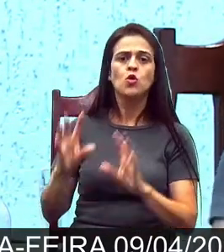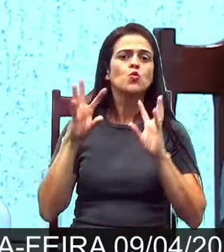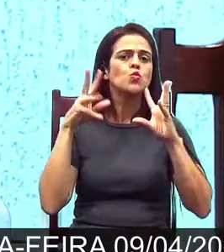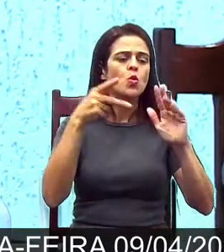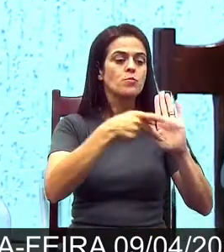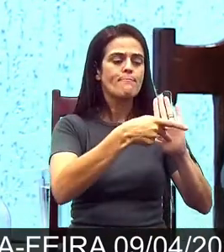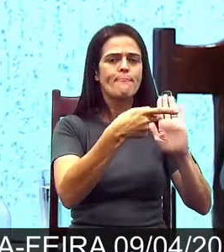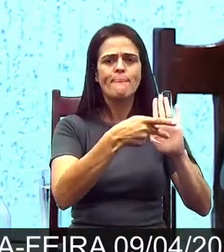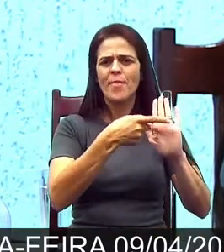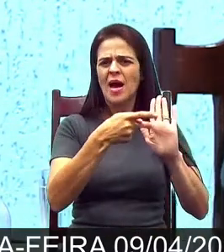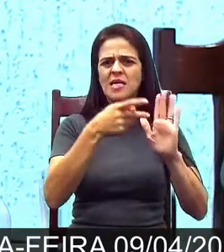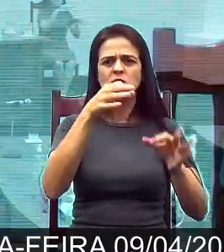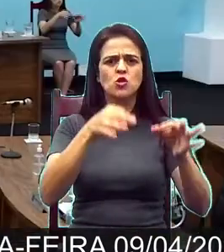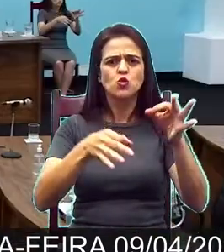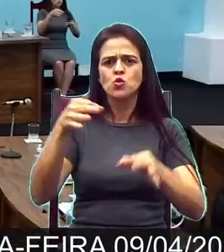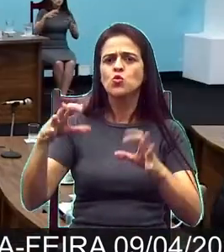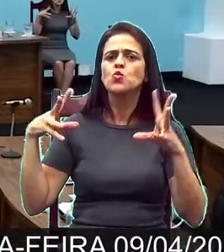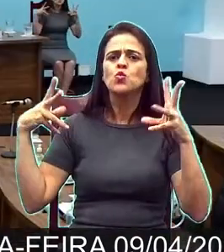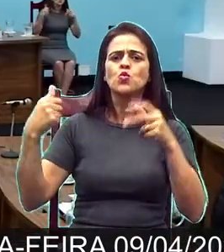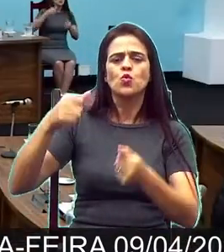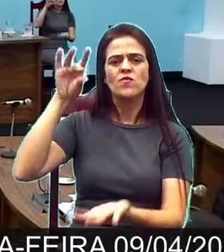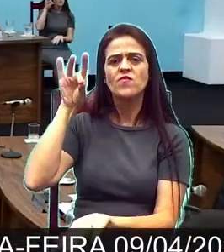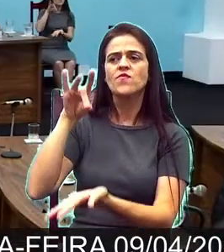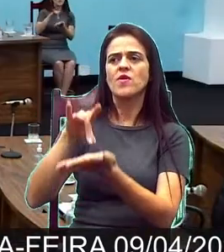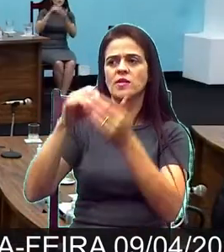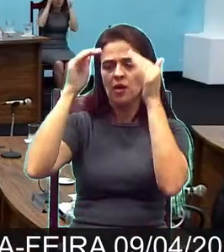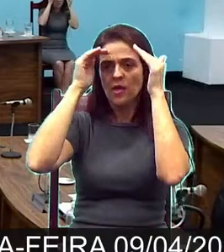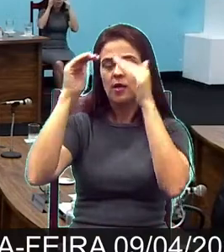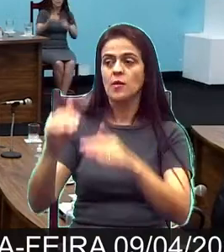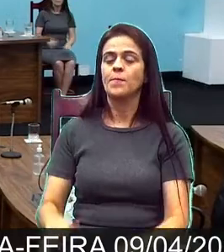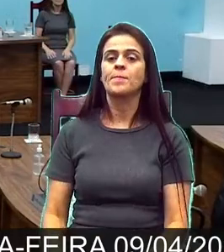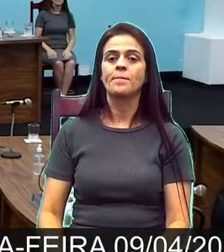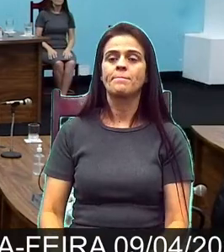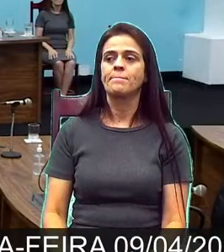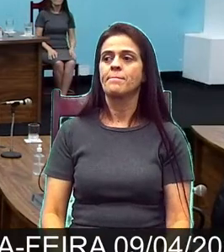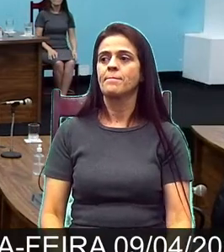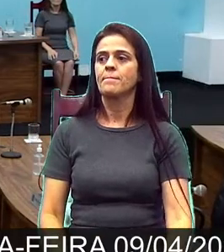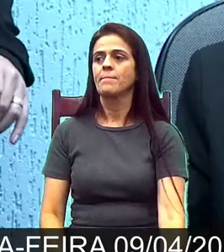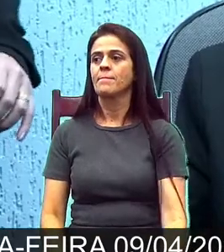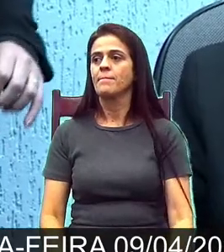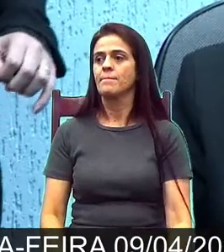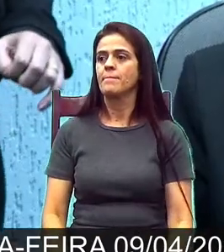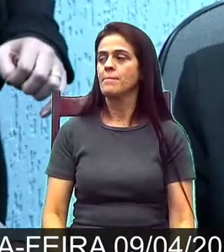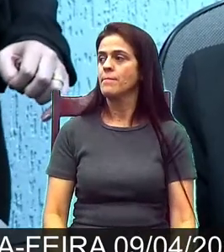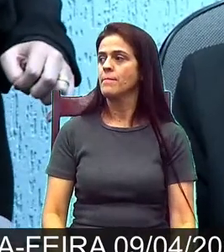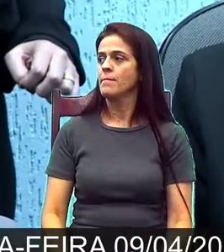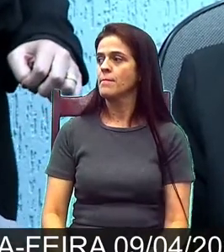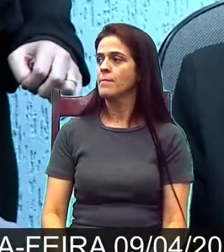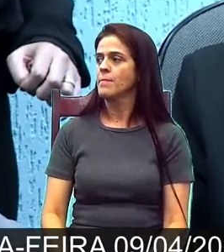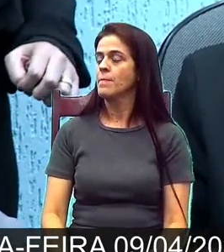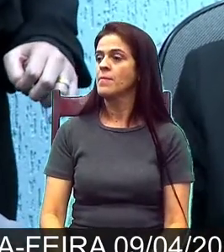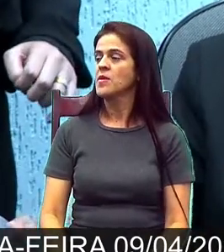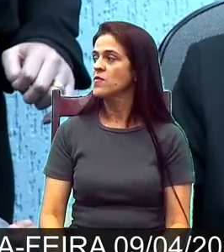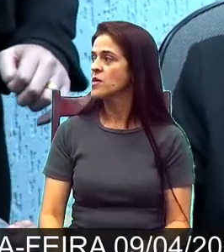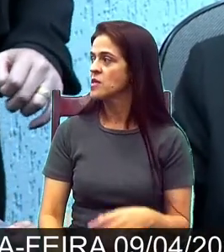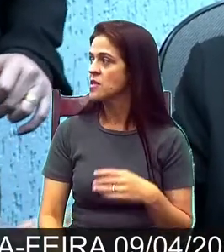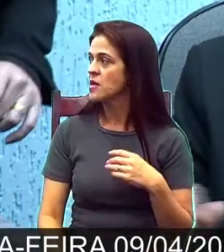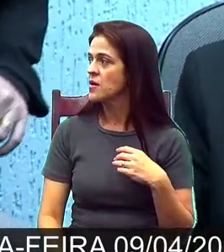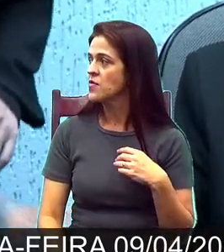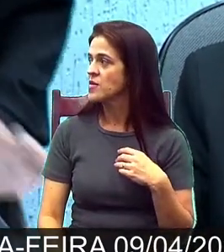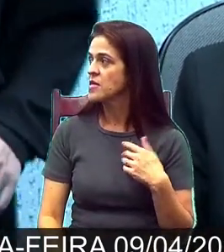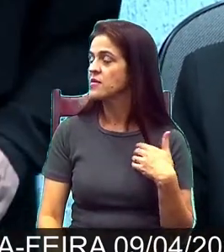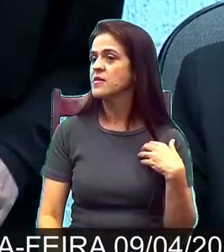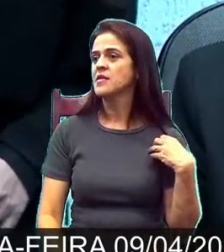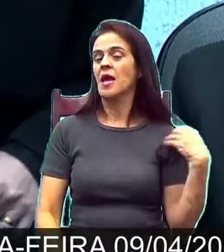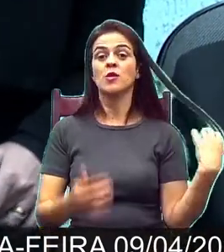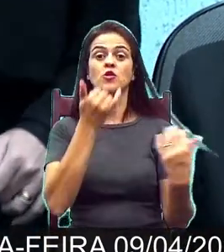Todos favoráveis, senhor presidente. Em votação, pedido de urgência realizado pelo vereador Cláudio Lima. Não,